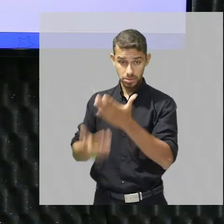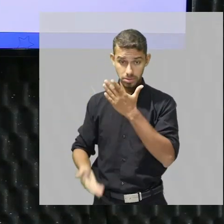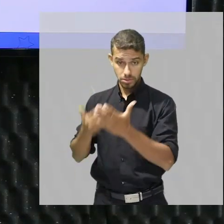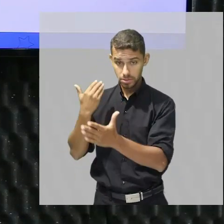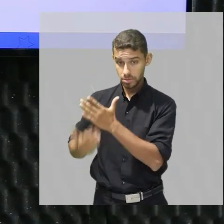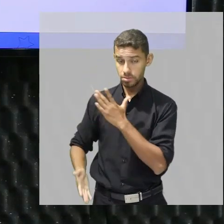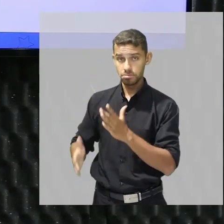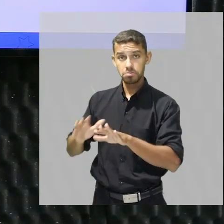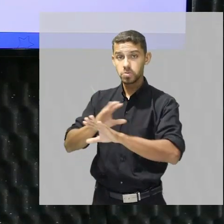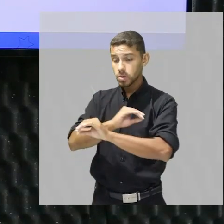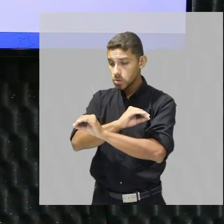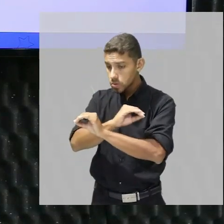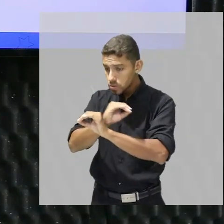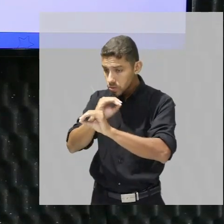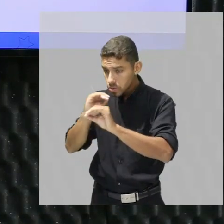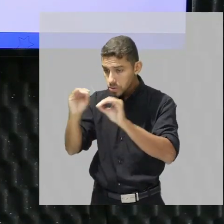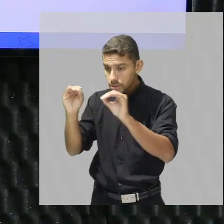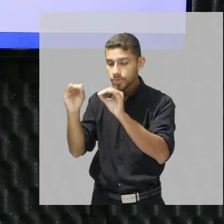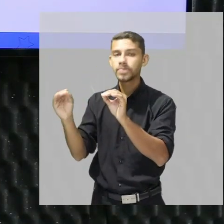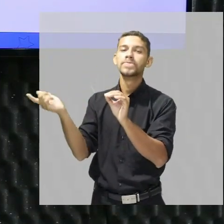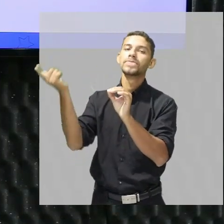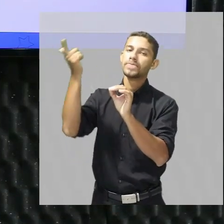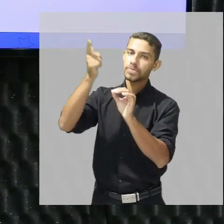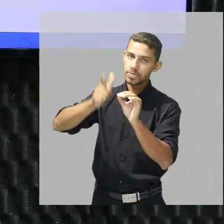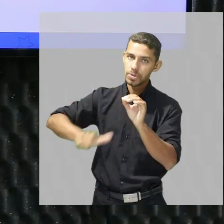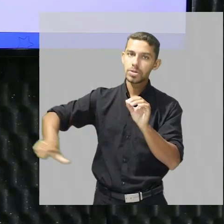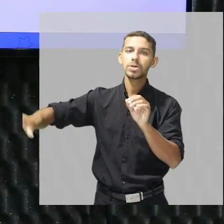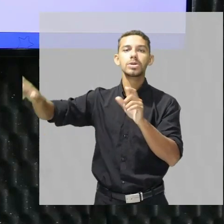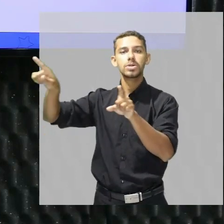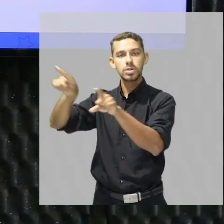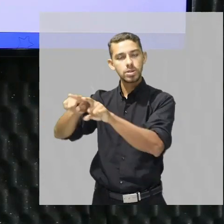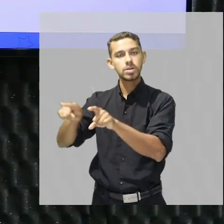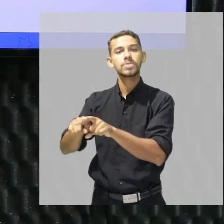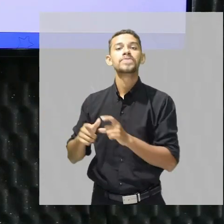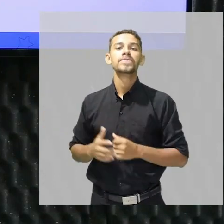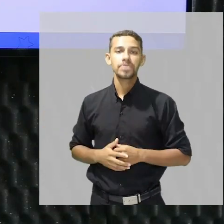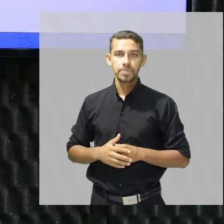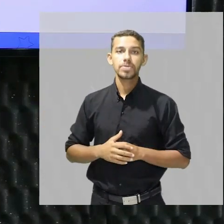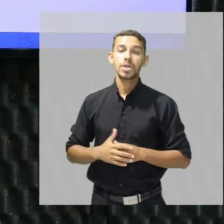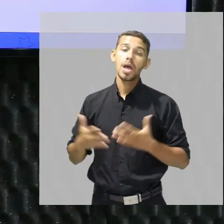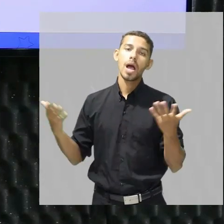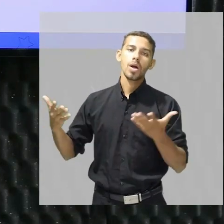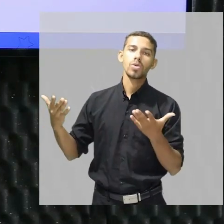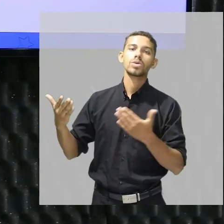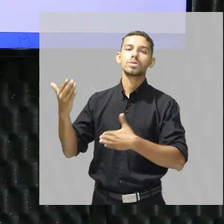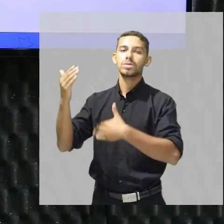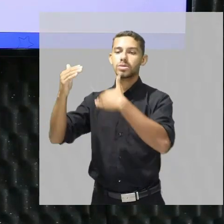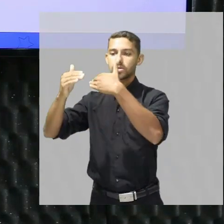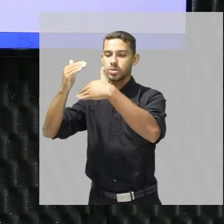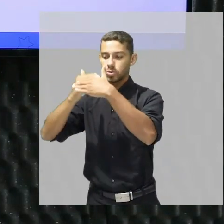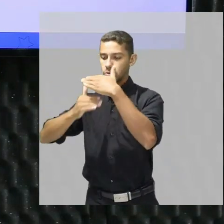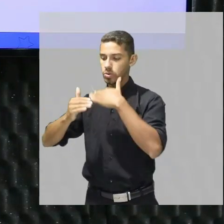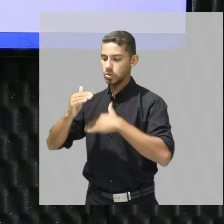aí aquele ambiente ele tem que ser recolonizado, porque agora ele vai sofrer um processo de